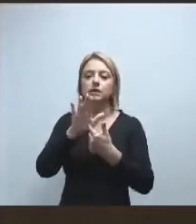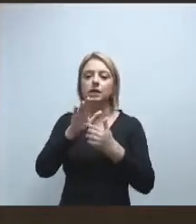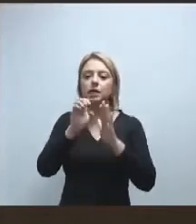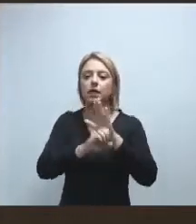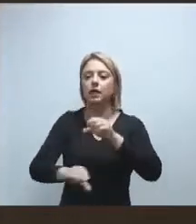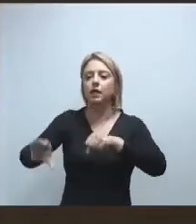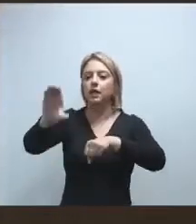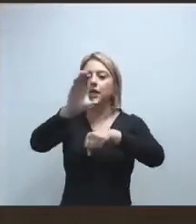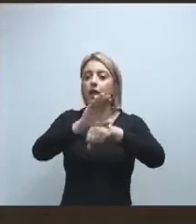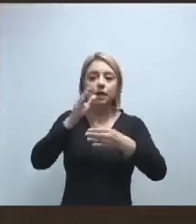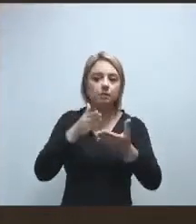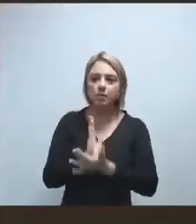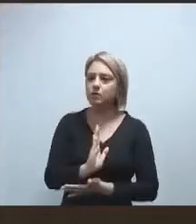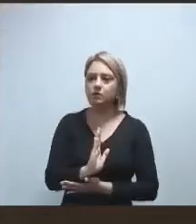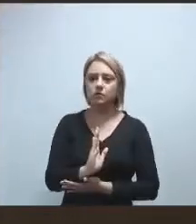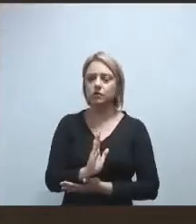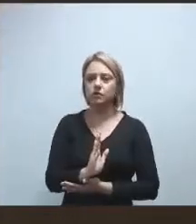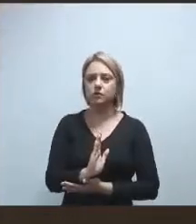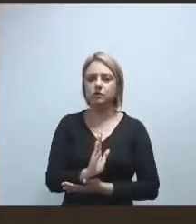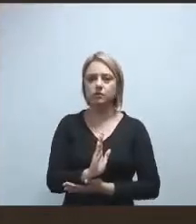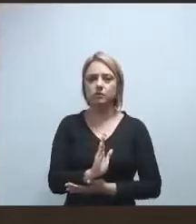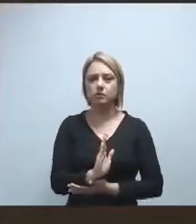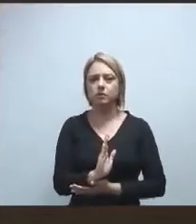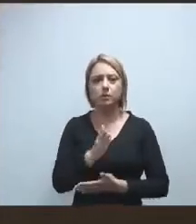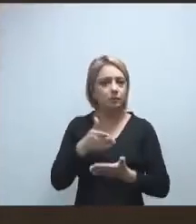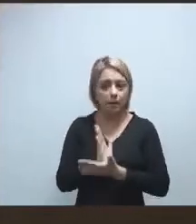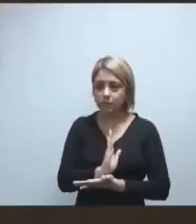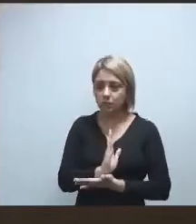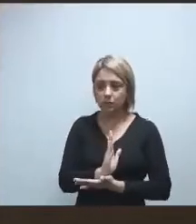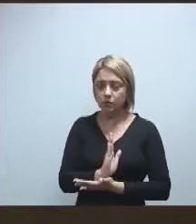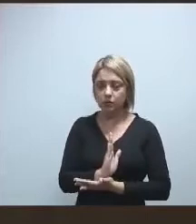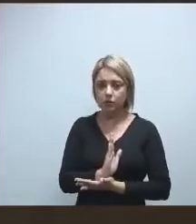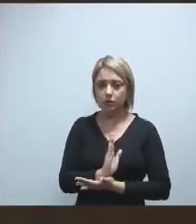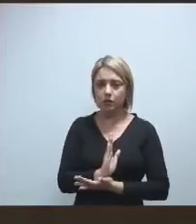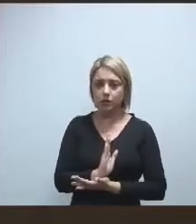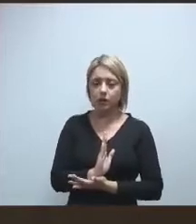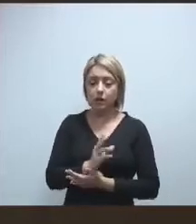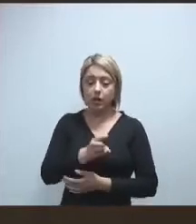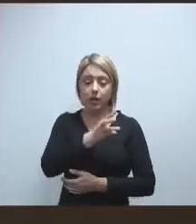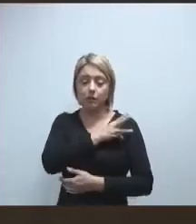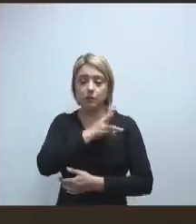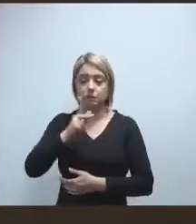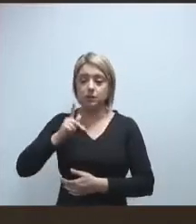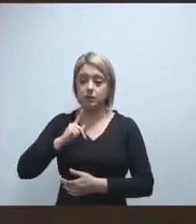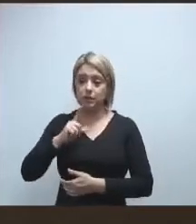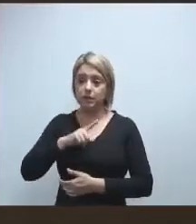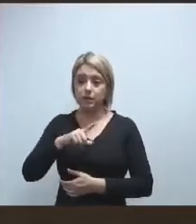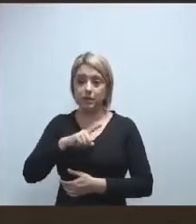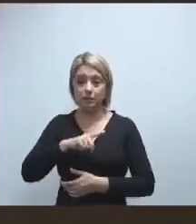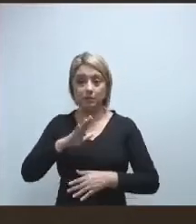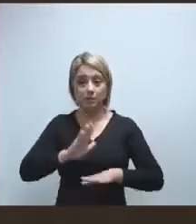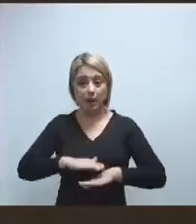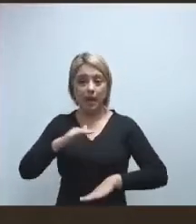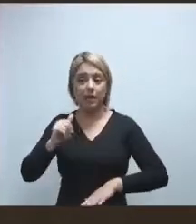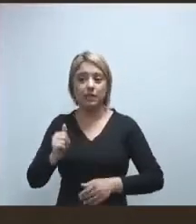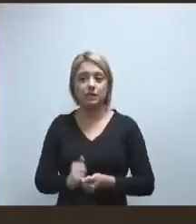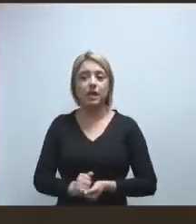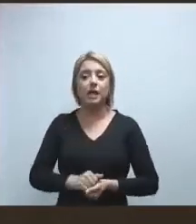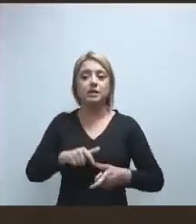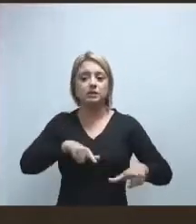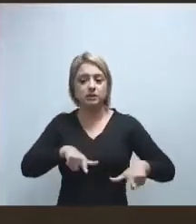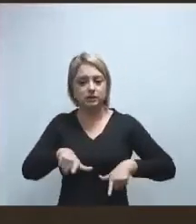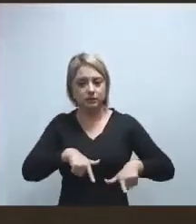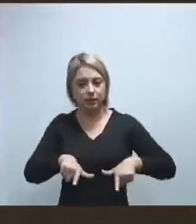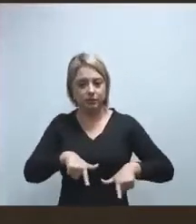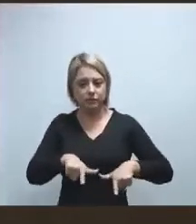incluíram e se passou passou e aí eu enxergo com a sua ter mais essa atribuição